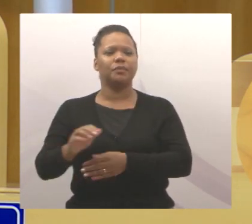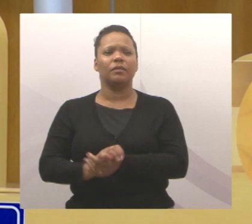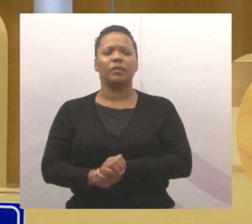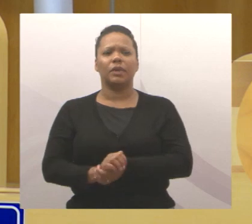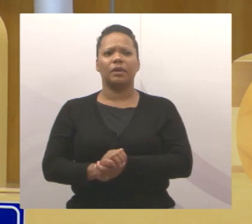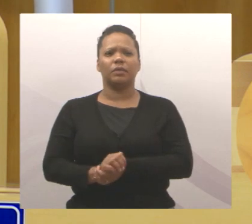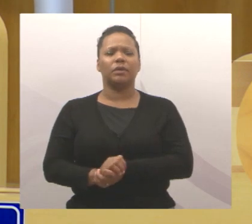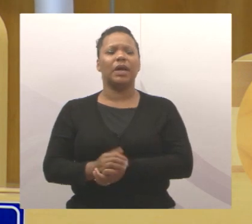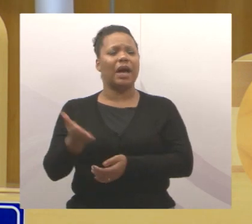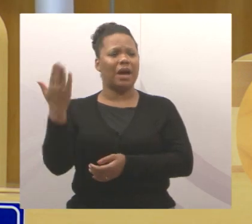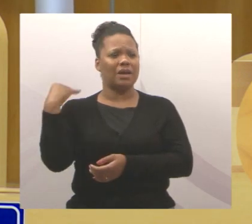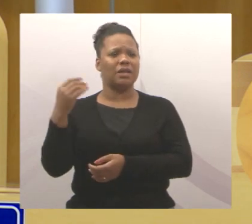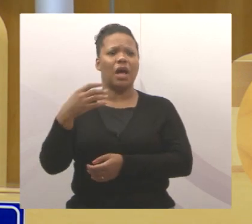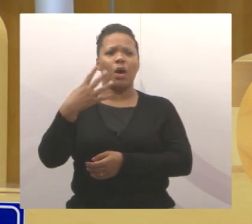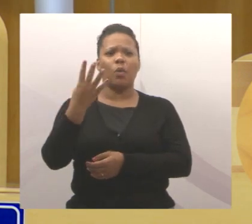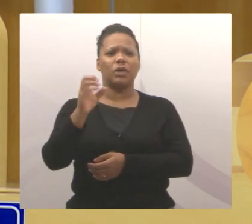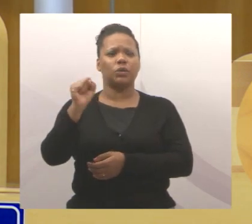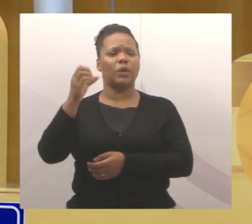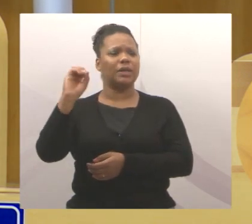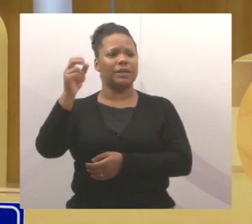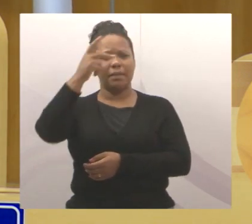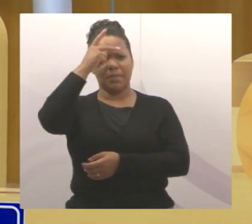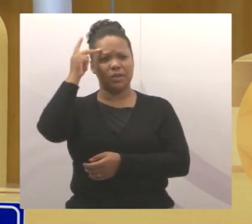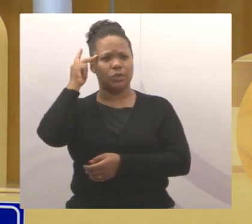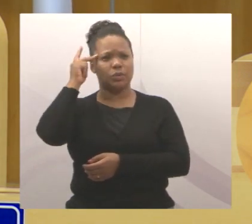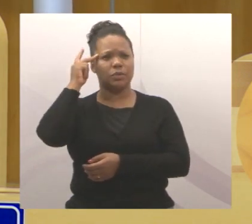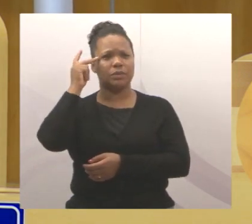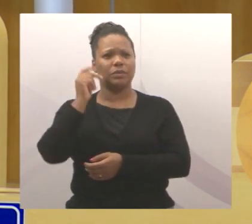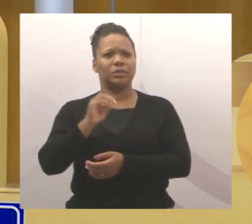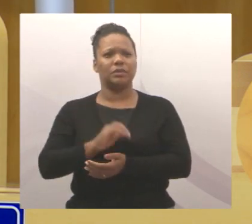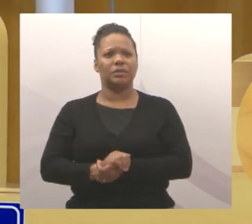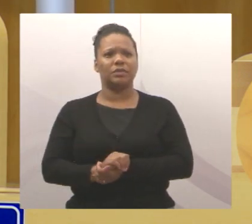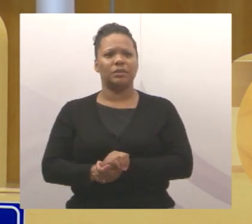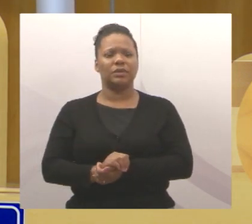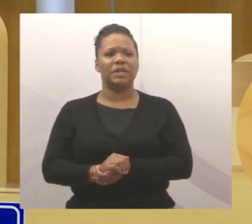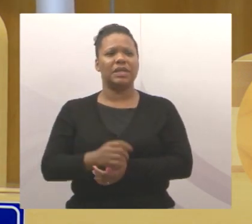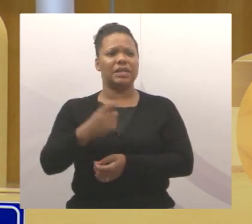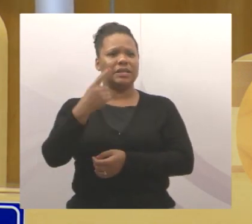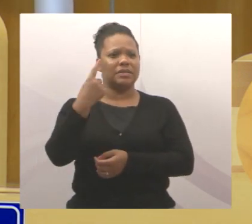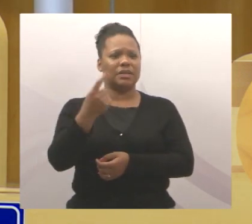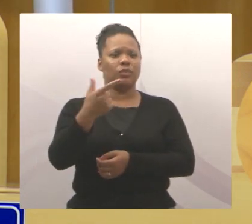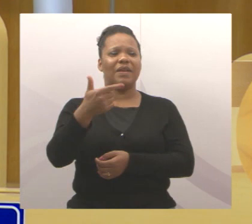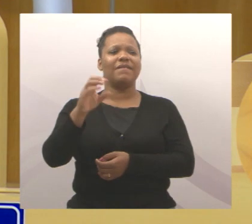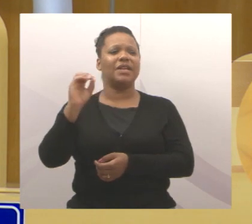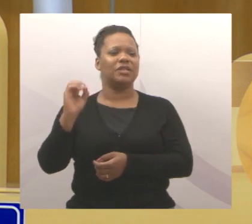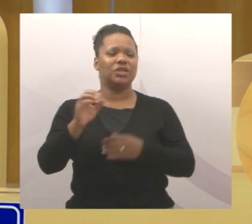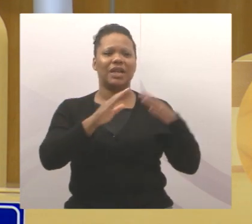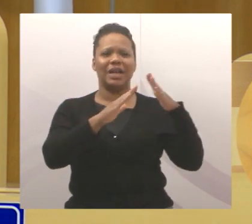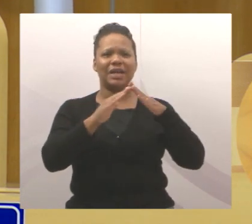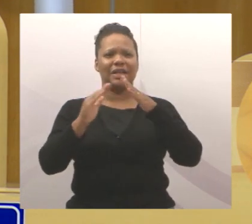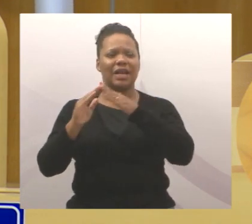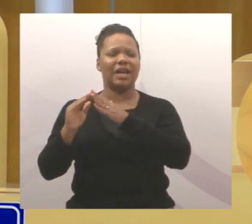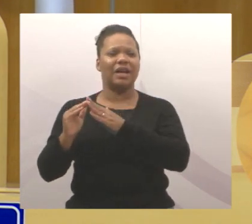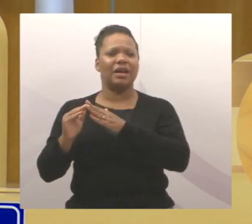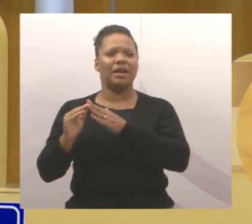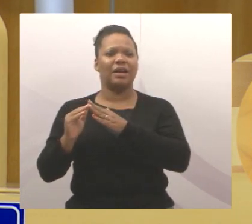residiam 480 pessoas em 120 residências que não tinham esse